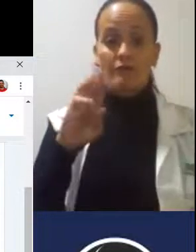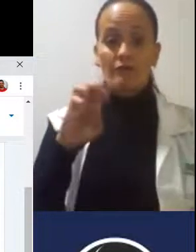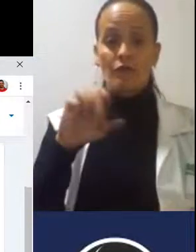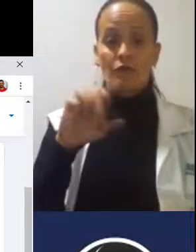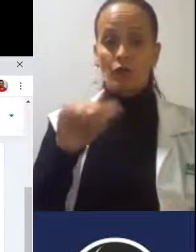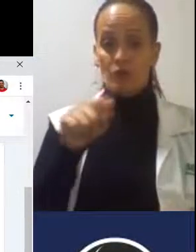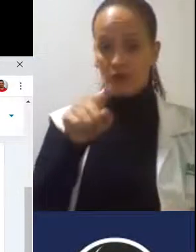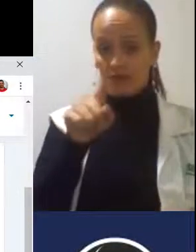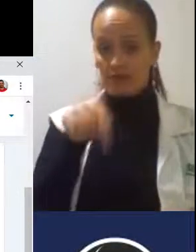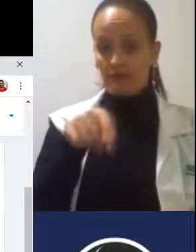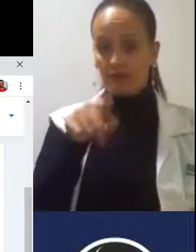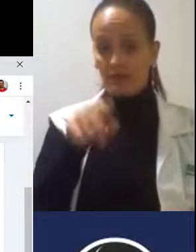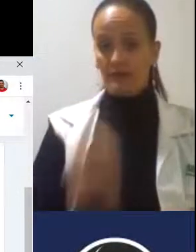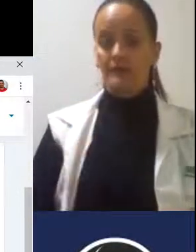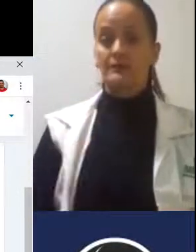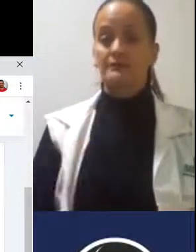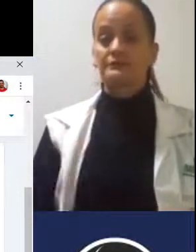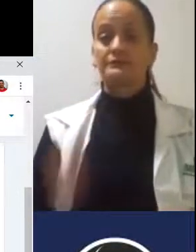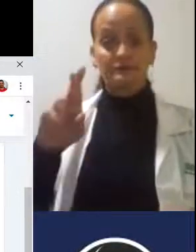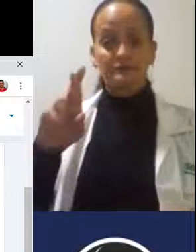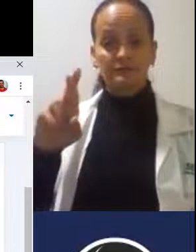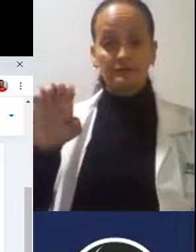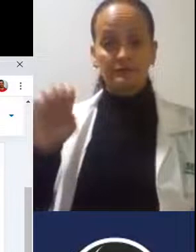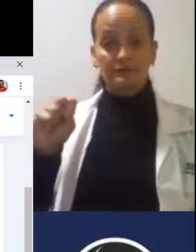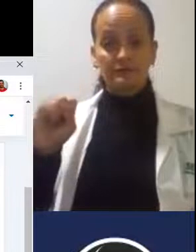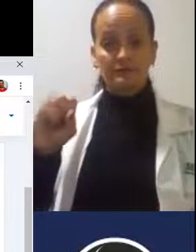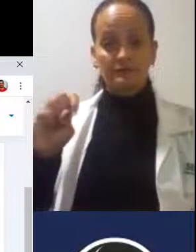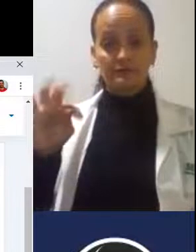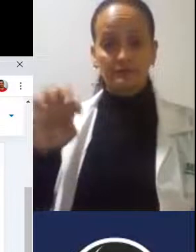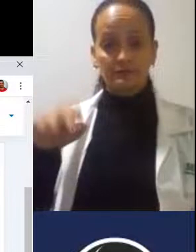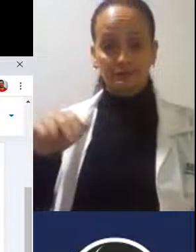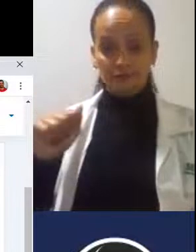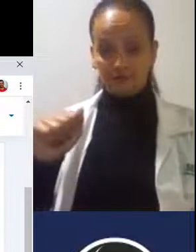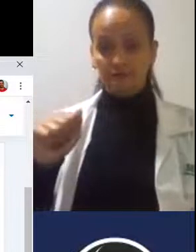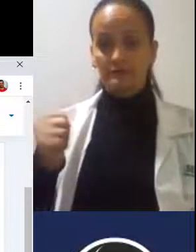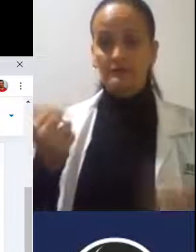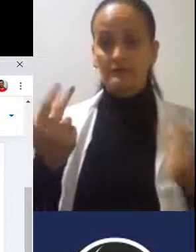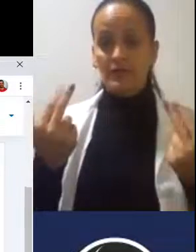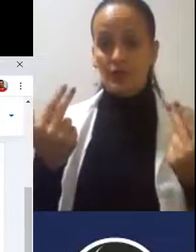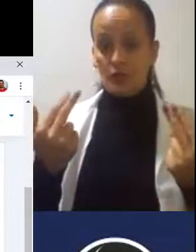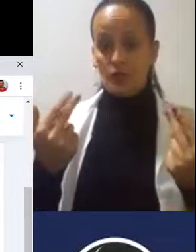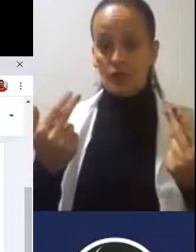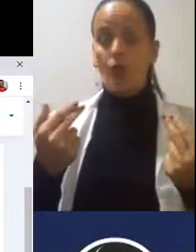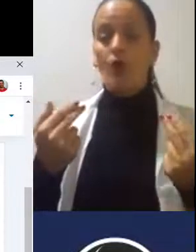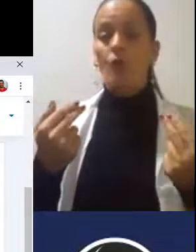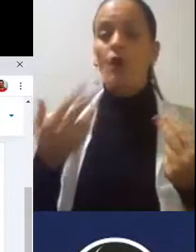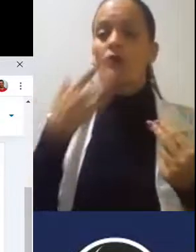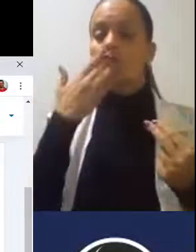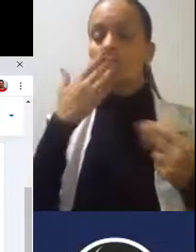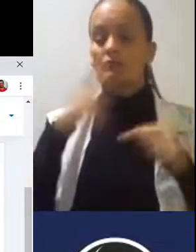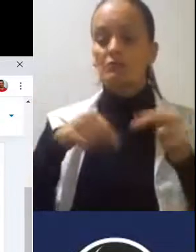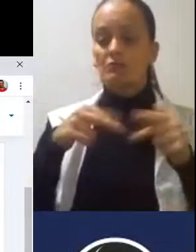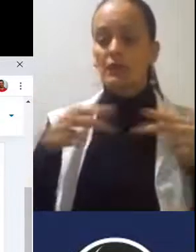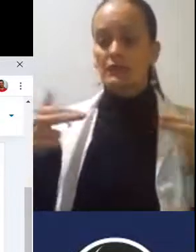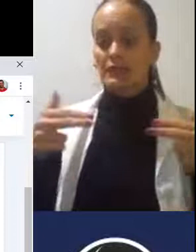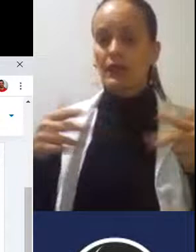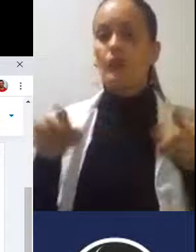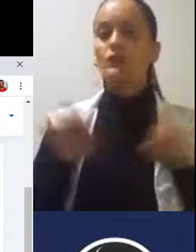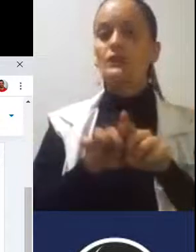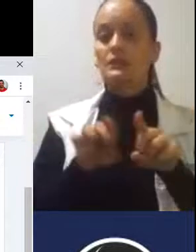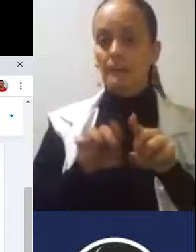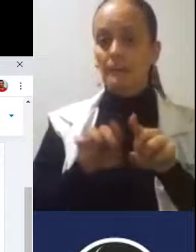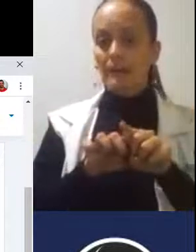aqui, ó. A resistência é igual à resistividade, que é uma característica do material, vezes o comprimento